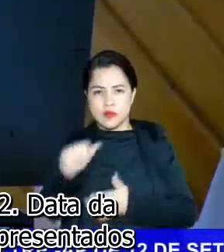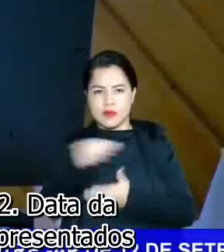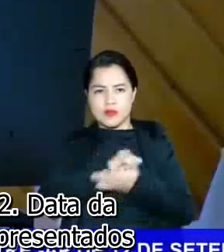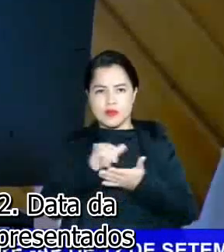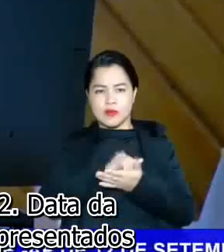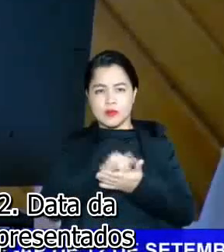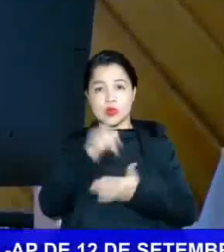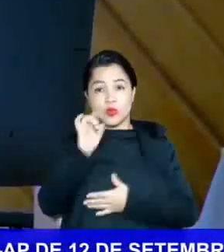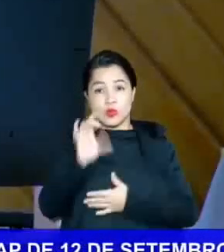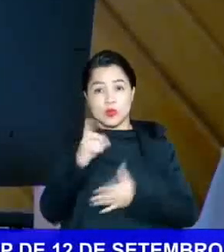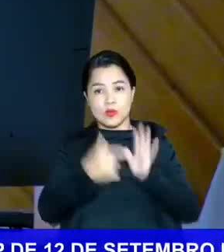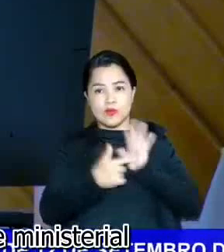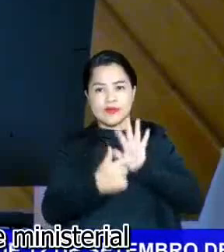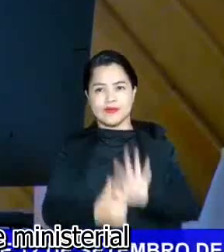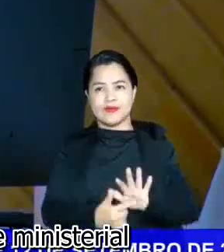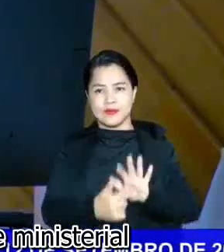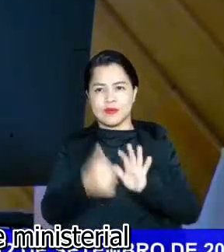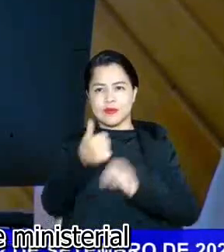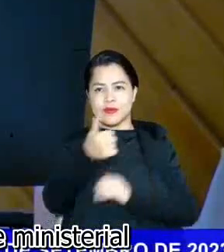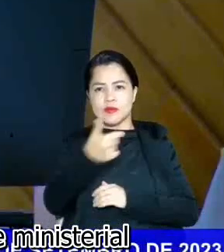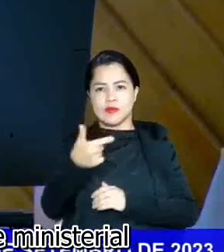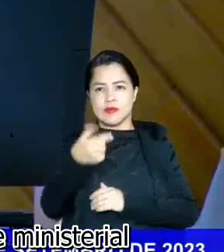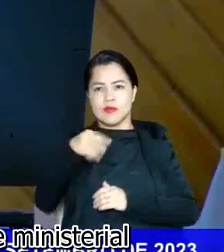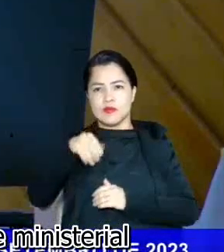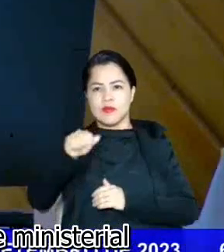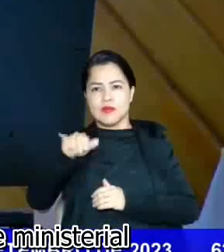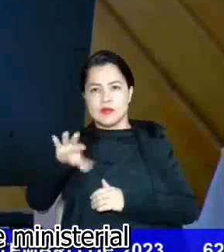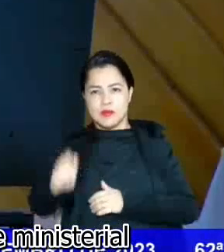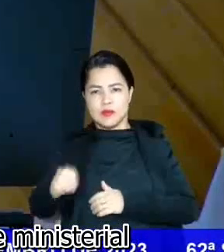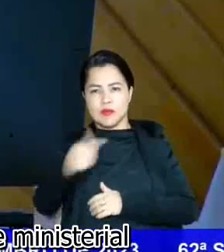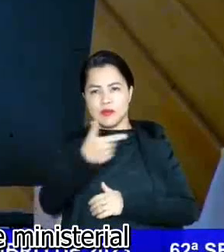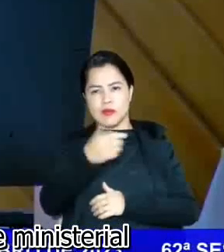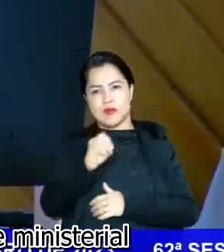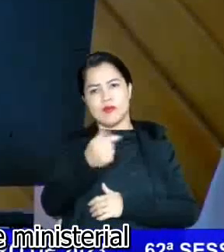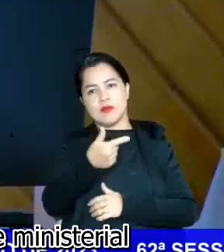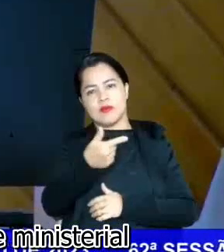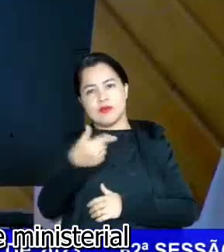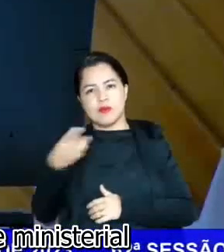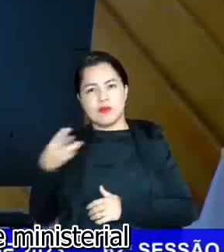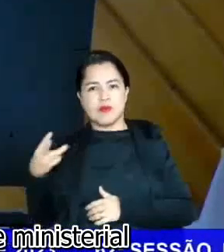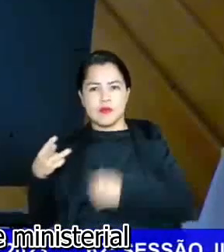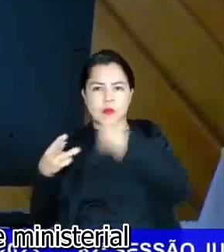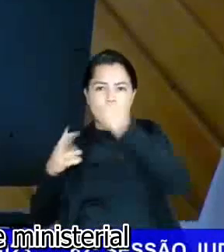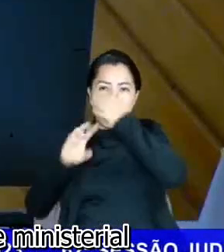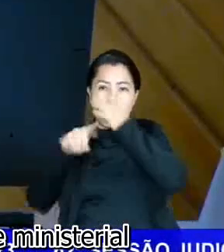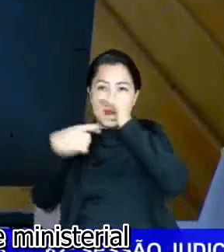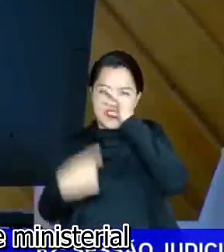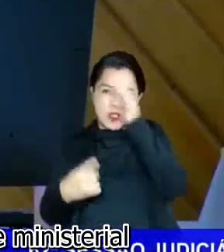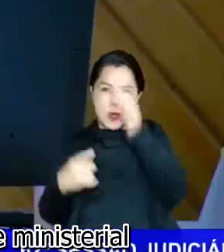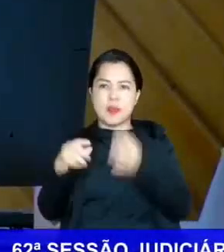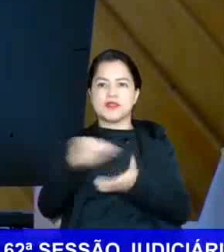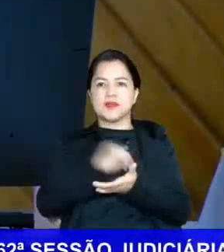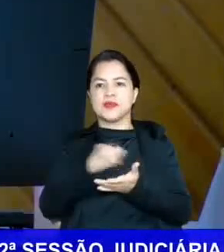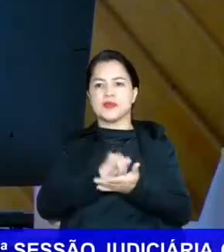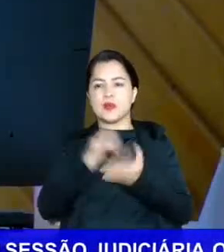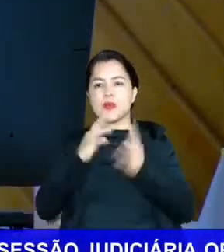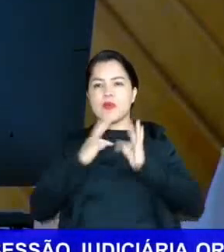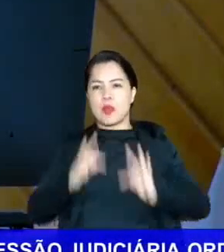somente foram apresentados em 12 de maio de 2023, após os pareceres técnico e